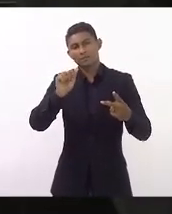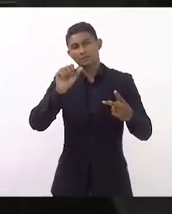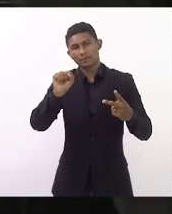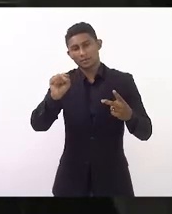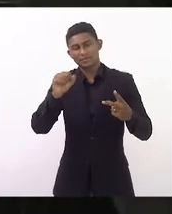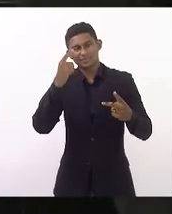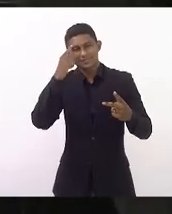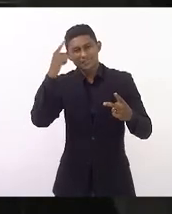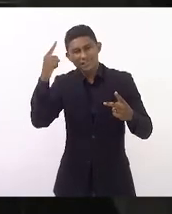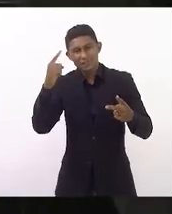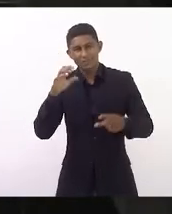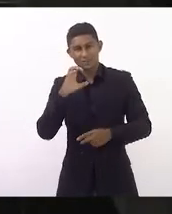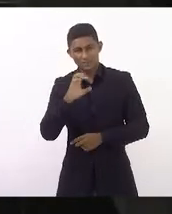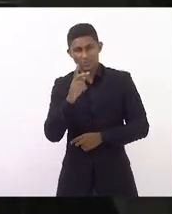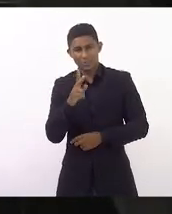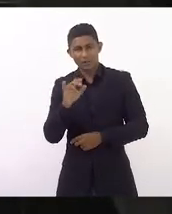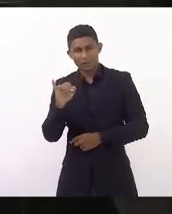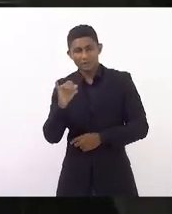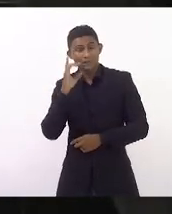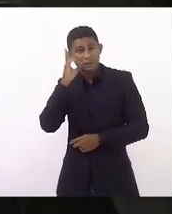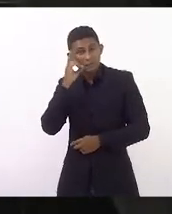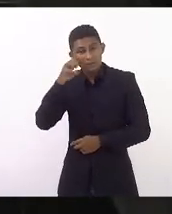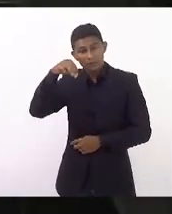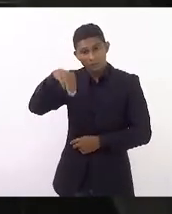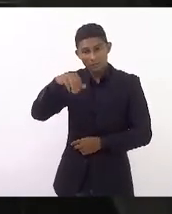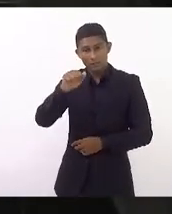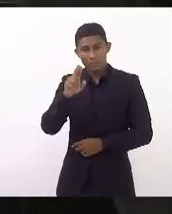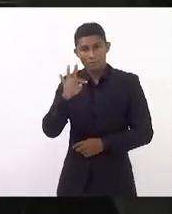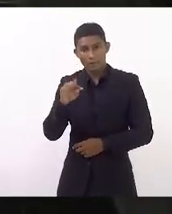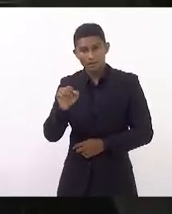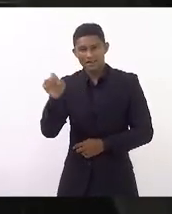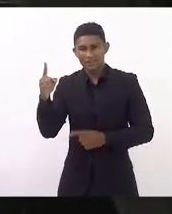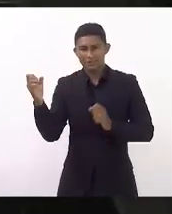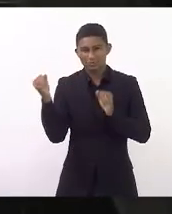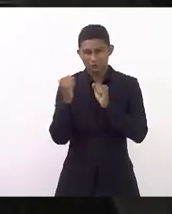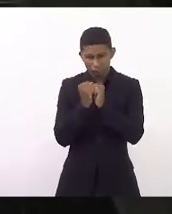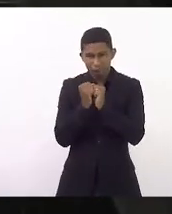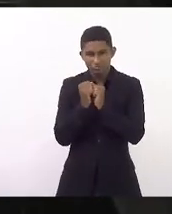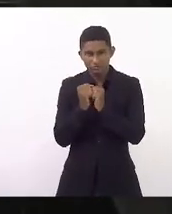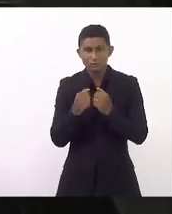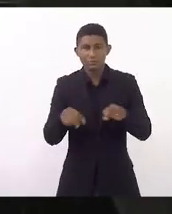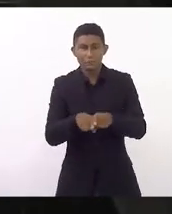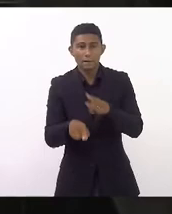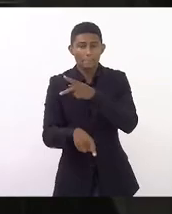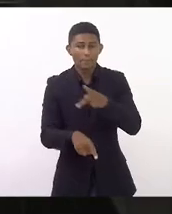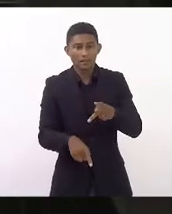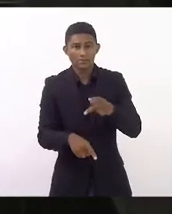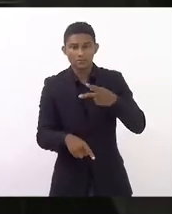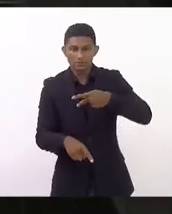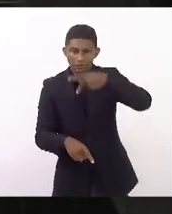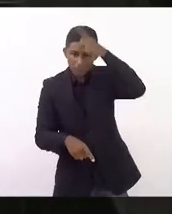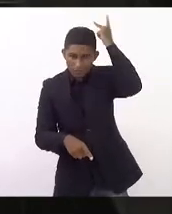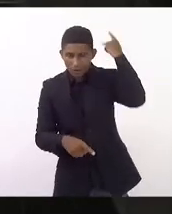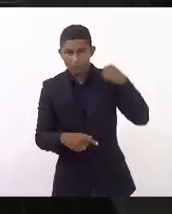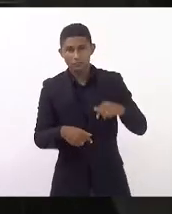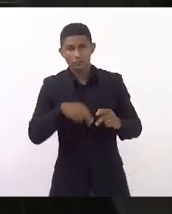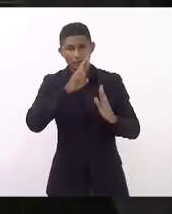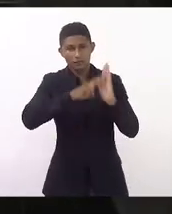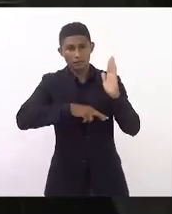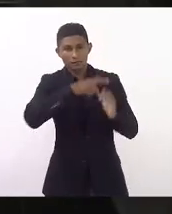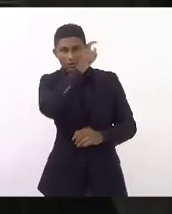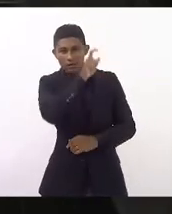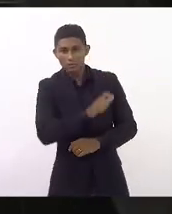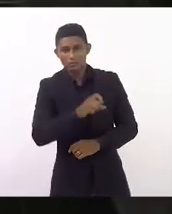Inquérito, deputada Marta Rocha, que esteve conosco na CPI, sob a presidência do Luiz Paulo e sob a relatoria do Márcio Pacheco. Uma